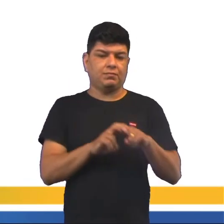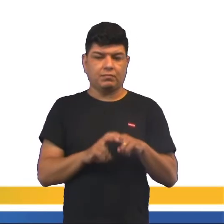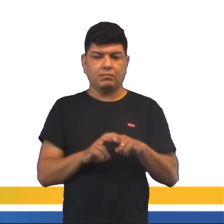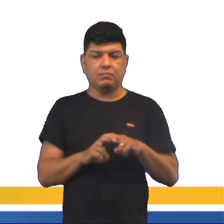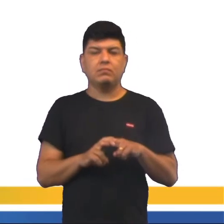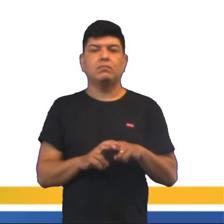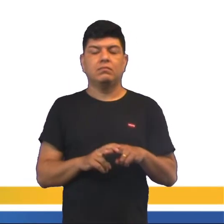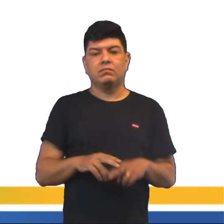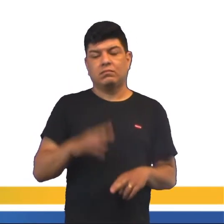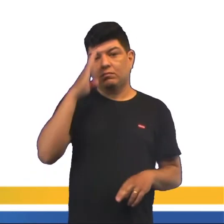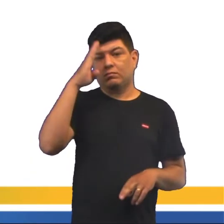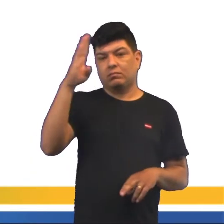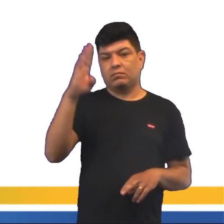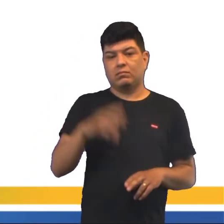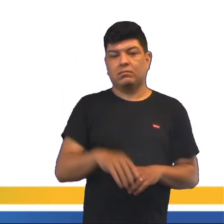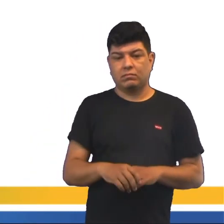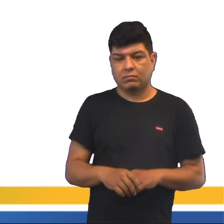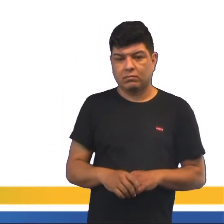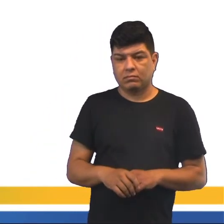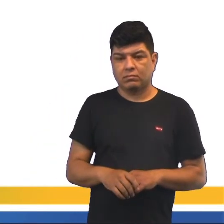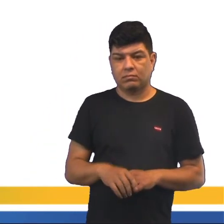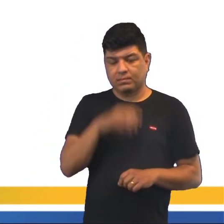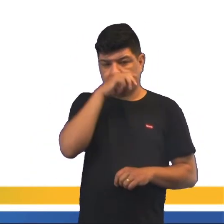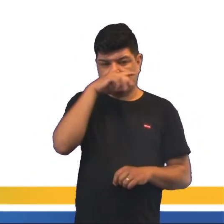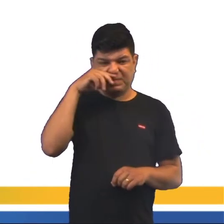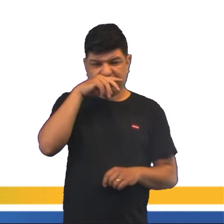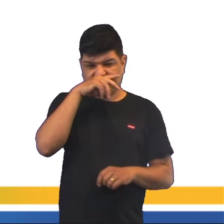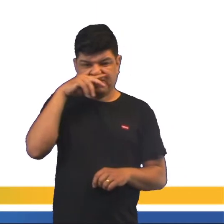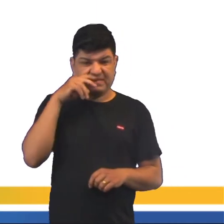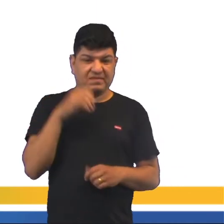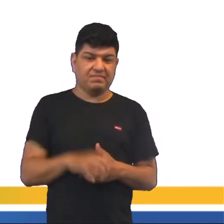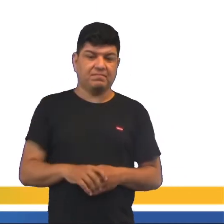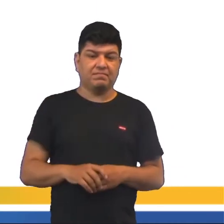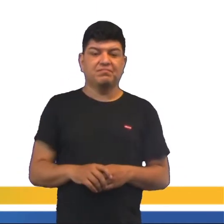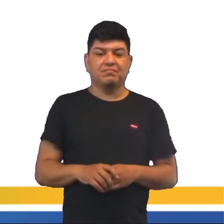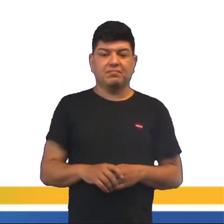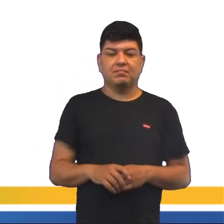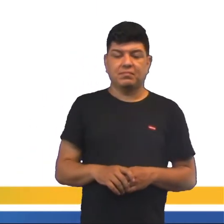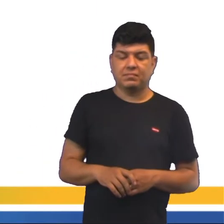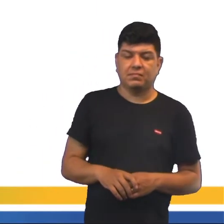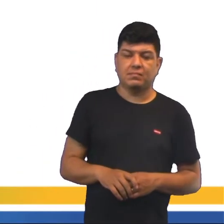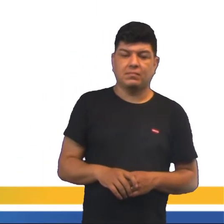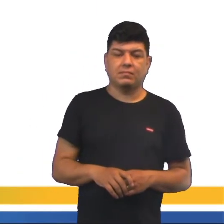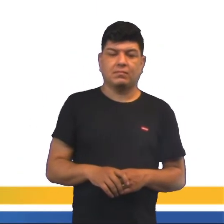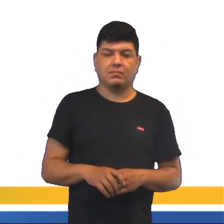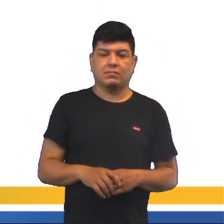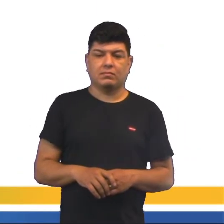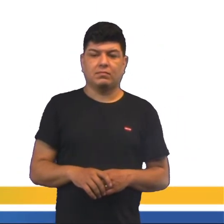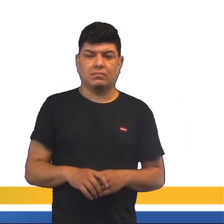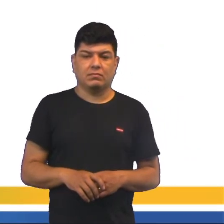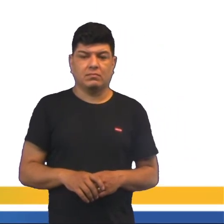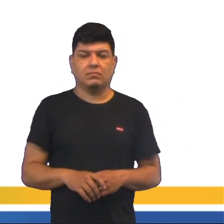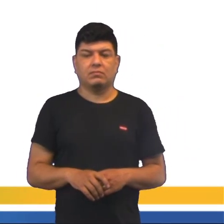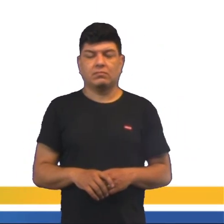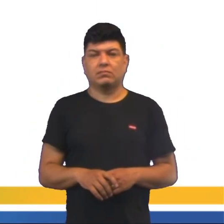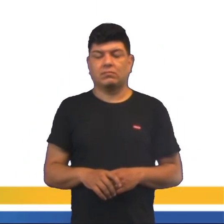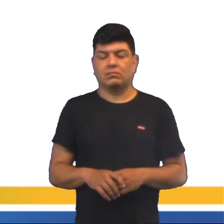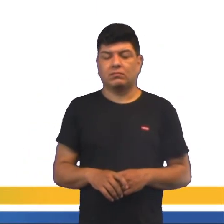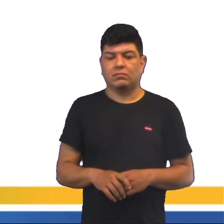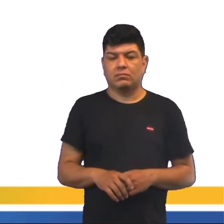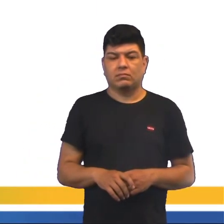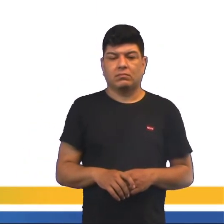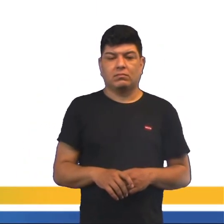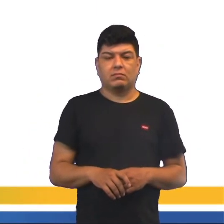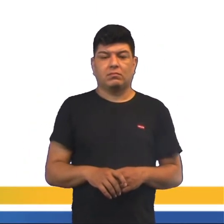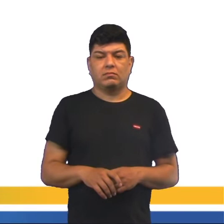setembro, principalmente. Além disso, a guerra traria, né, grandes vantagens econômicas, né, das nações envolvidas,